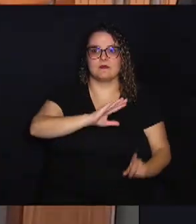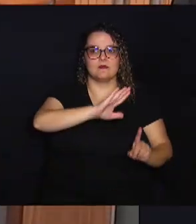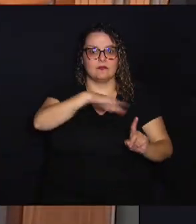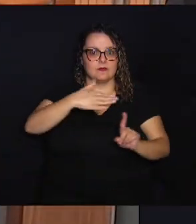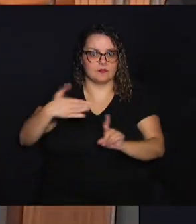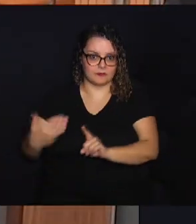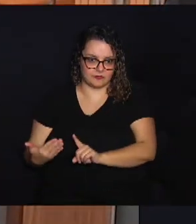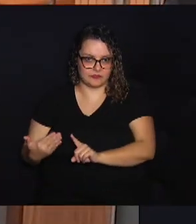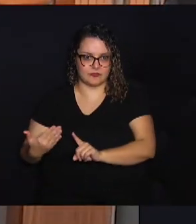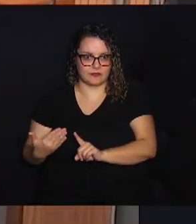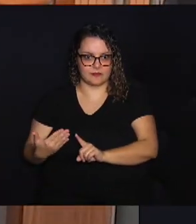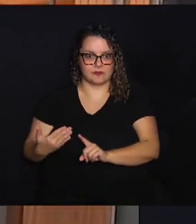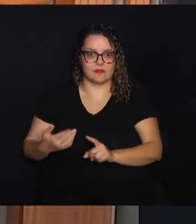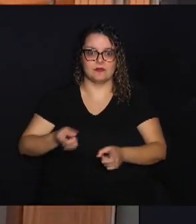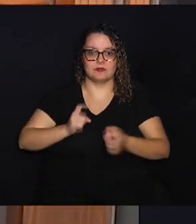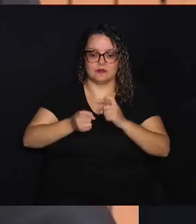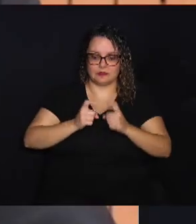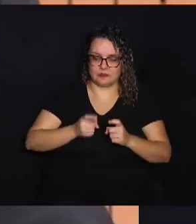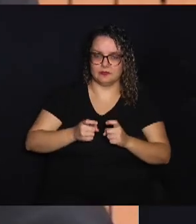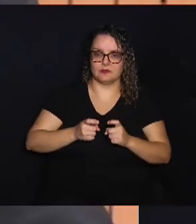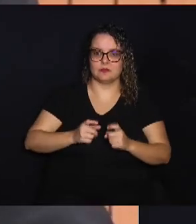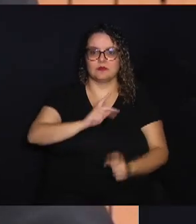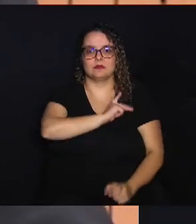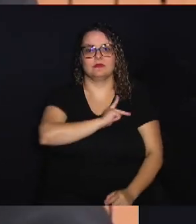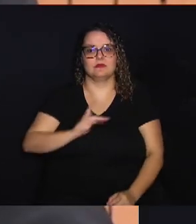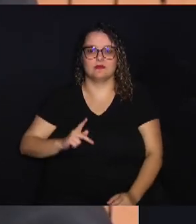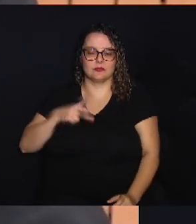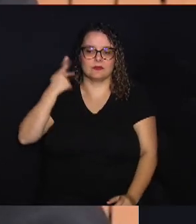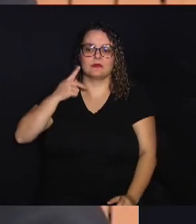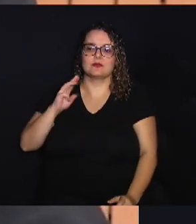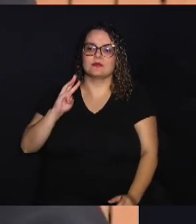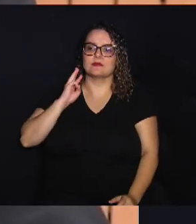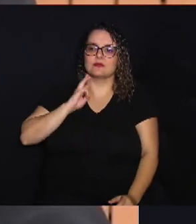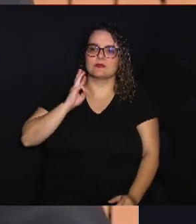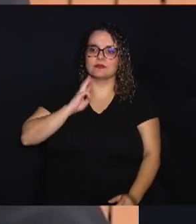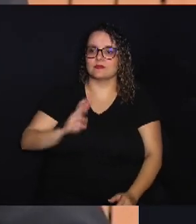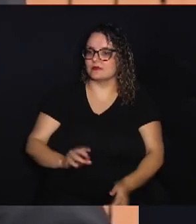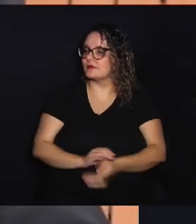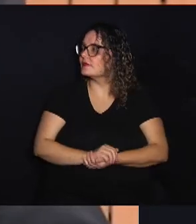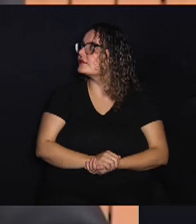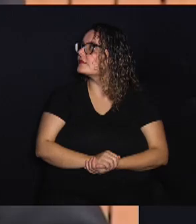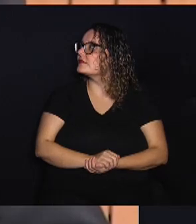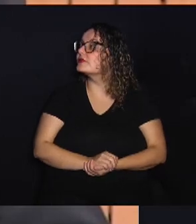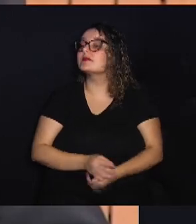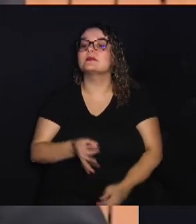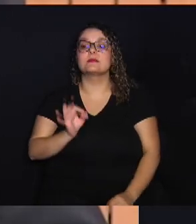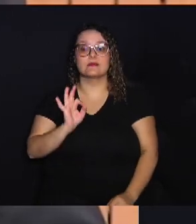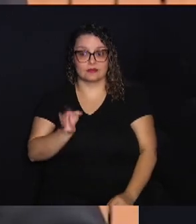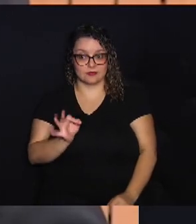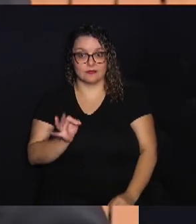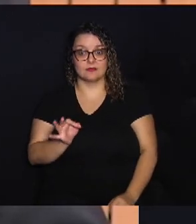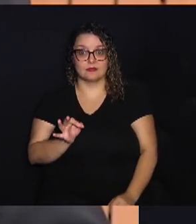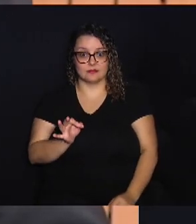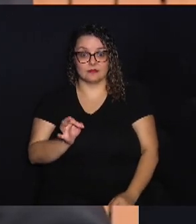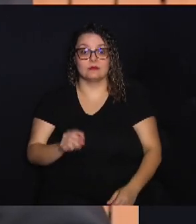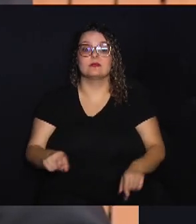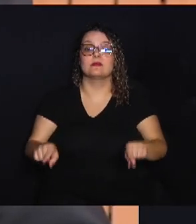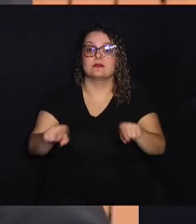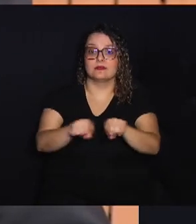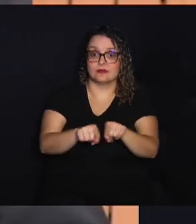homenageados. A solenidade foi presidida pelo vereador Cecílio Santos. Que certamente é